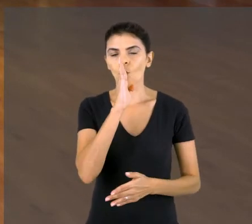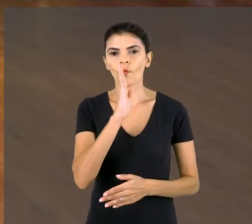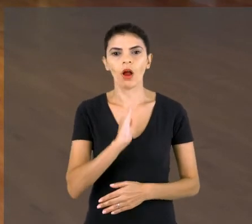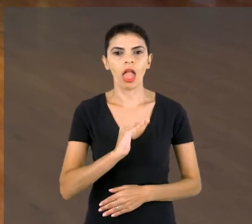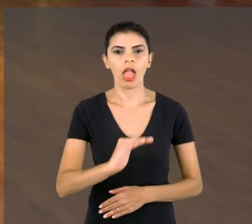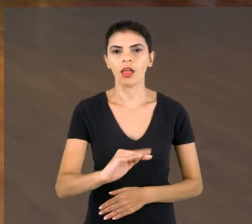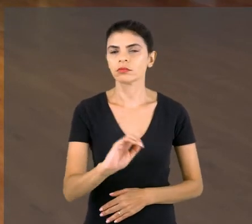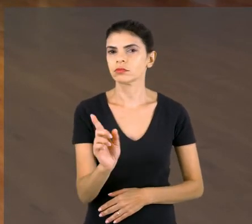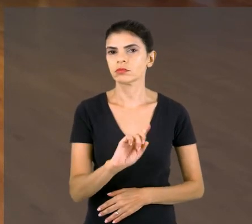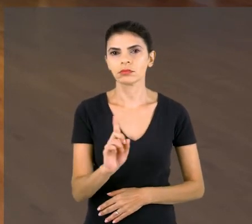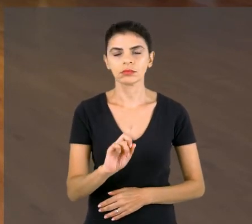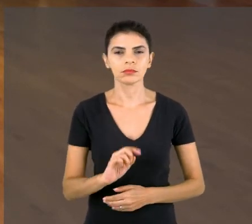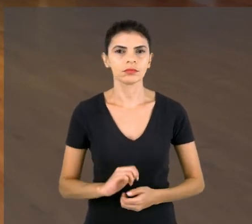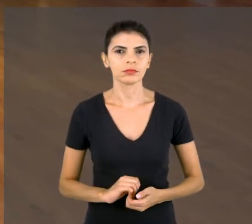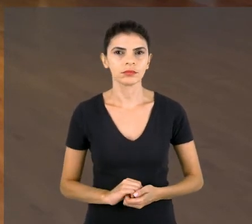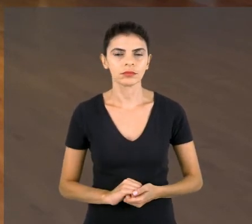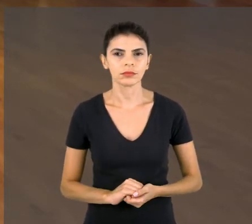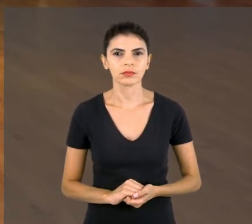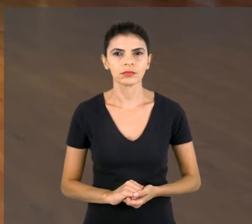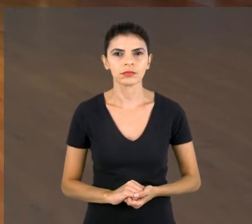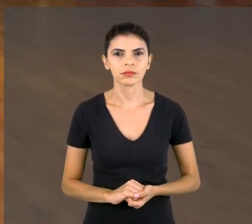reta.